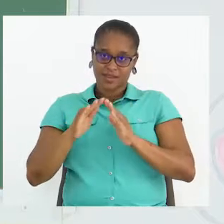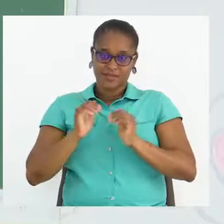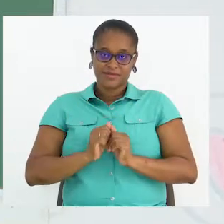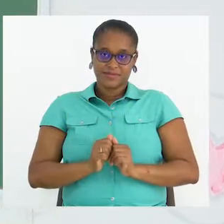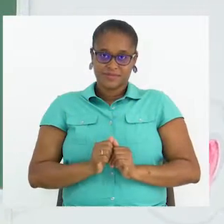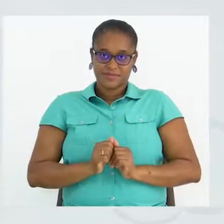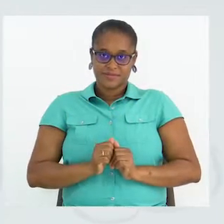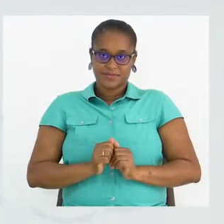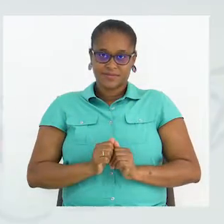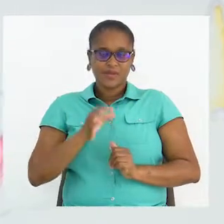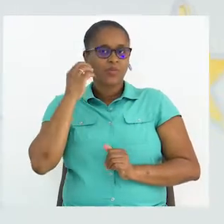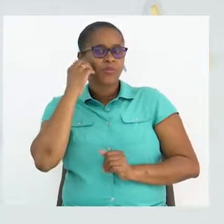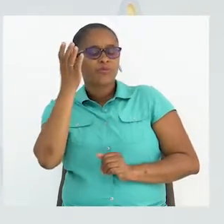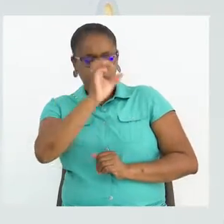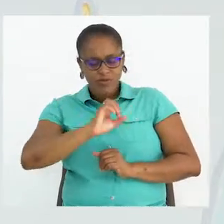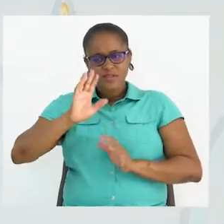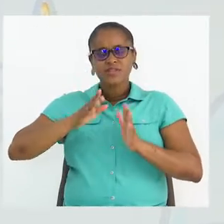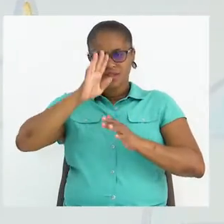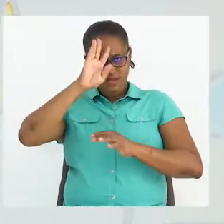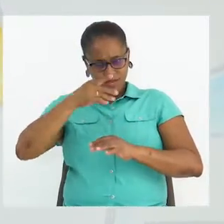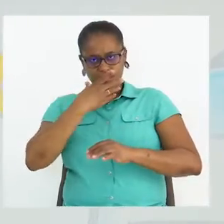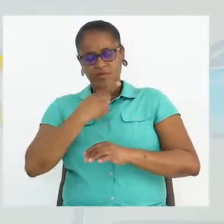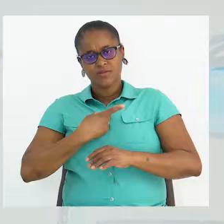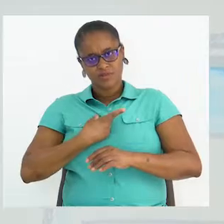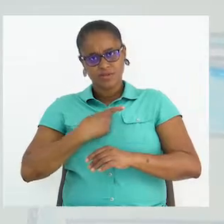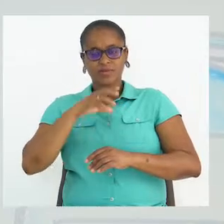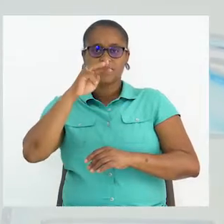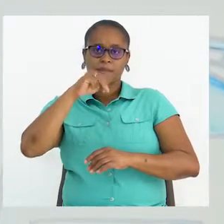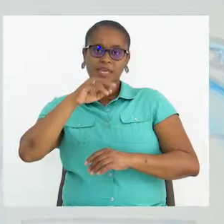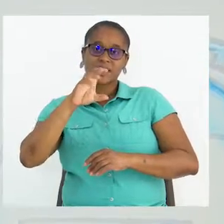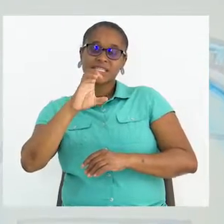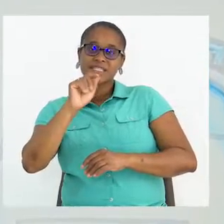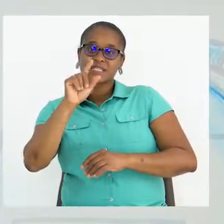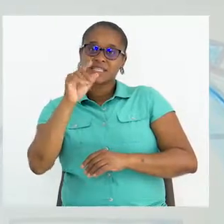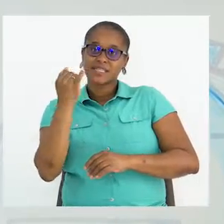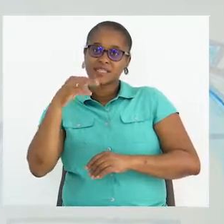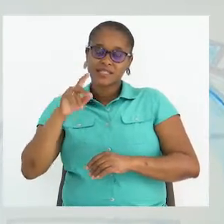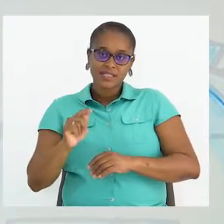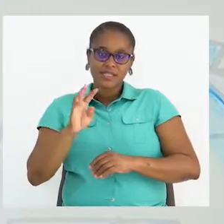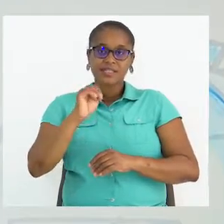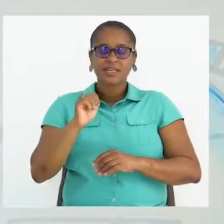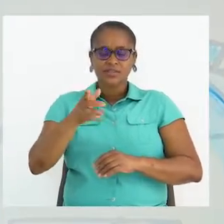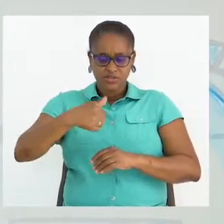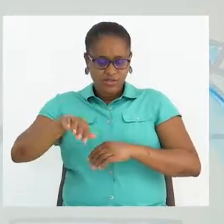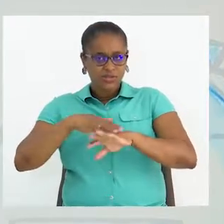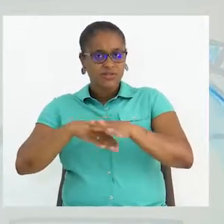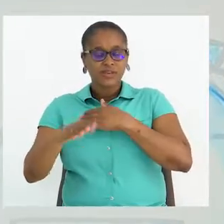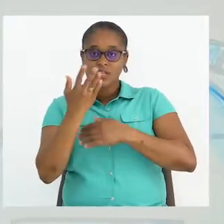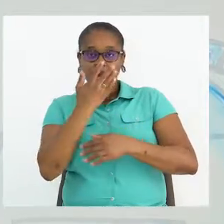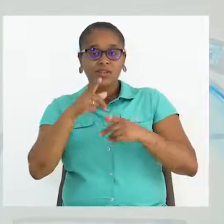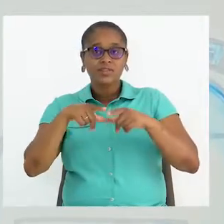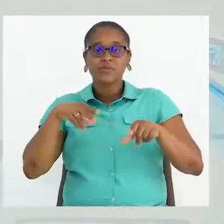Casa. Como já sabem, eu sou a professora Maria Celina Santos e nós estamos a fazer a aula de língua